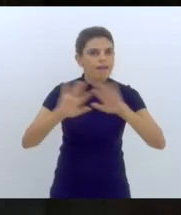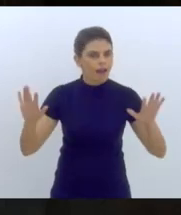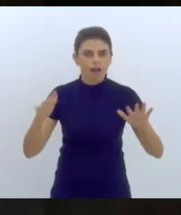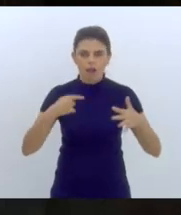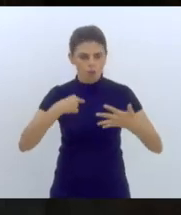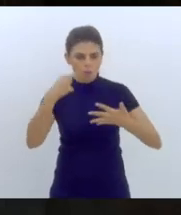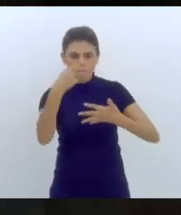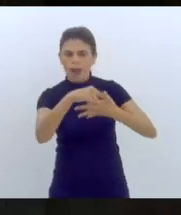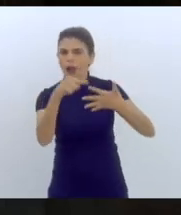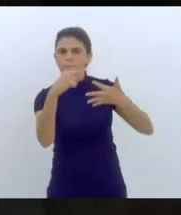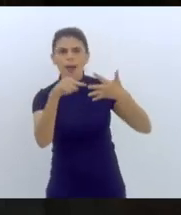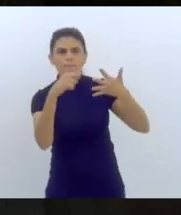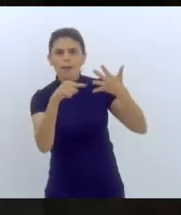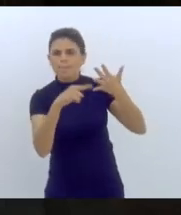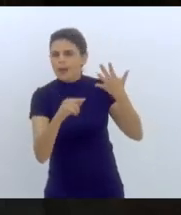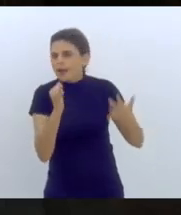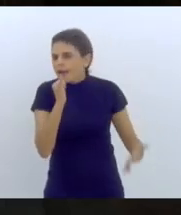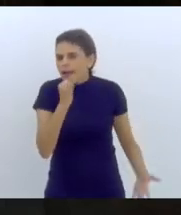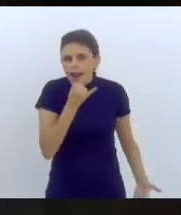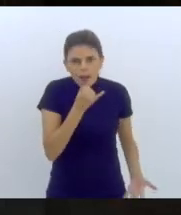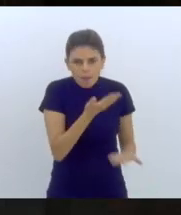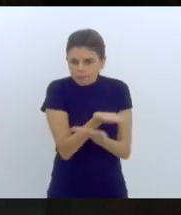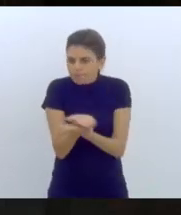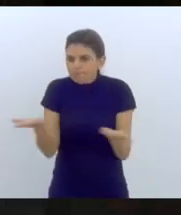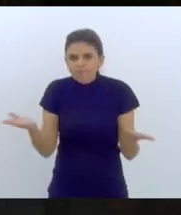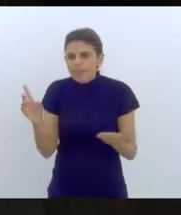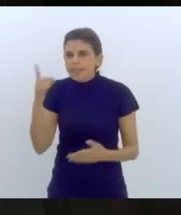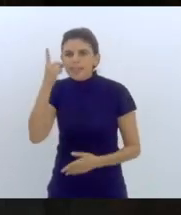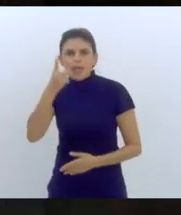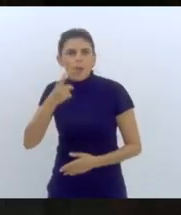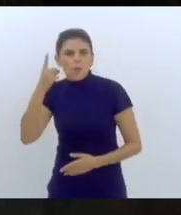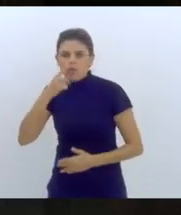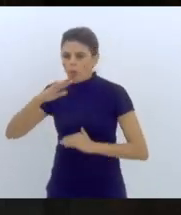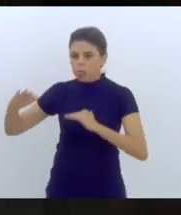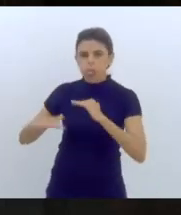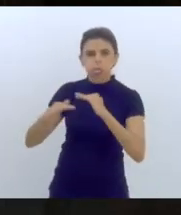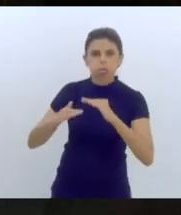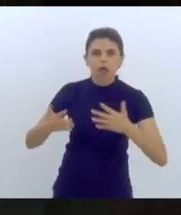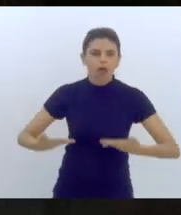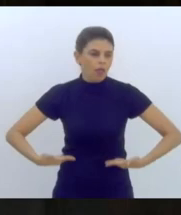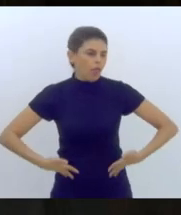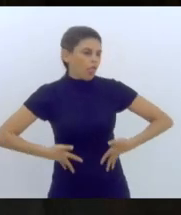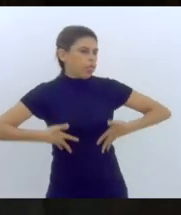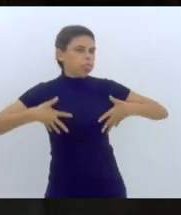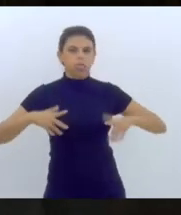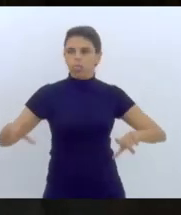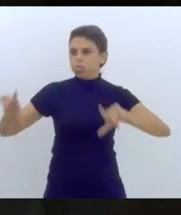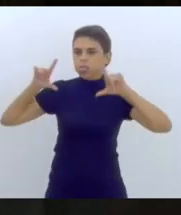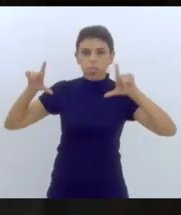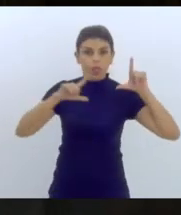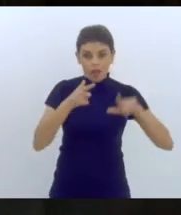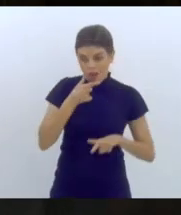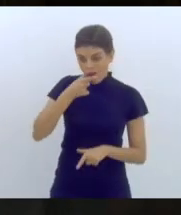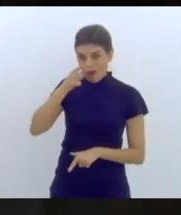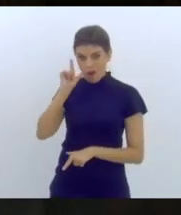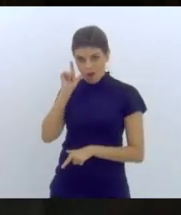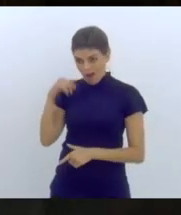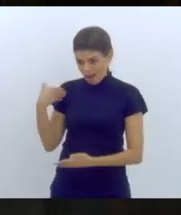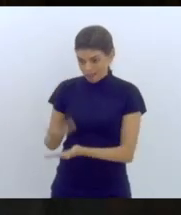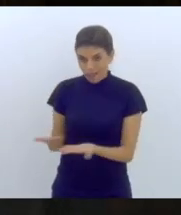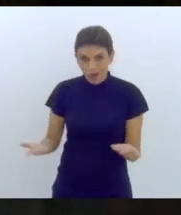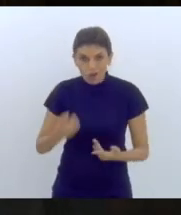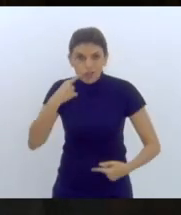são essas. Lamento que esses deputados fiquem abaixando o nível, só consigam se promover dessa forma. Só vocês veem de ontem para hoje, desde que deu aquela discussão